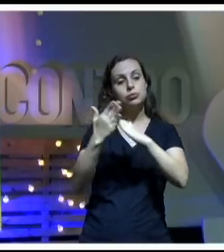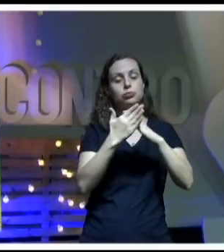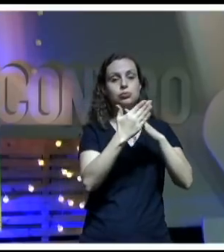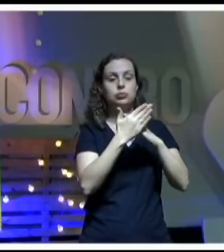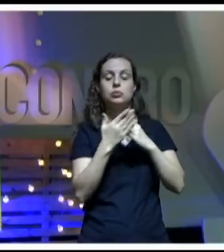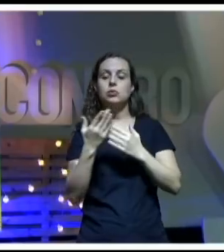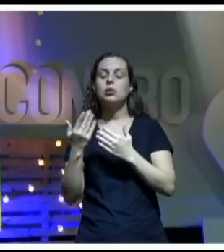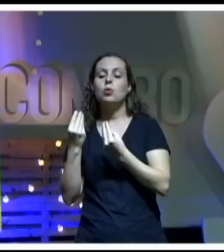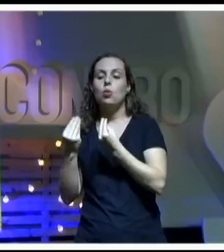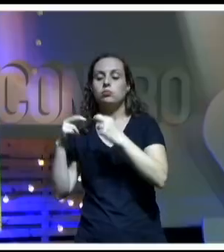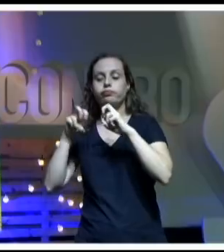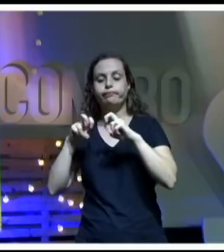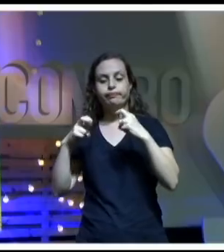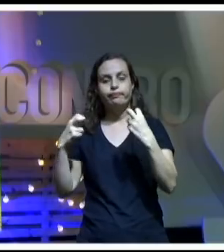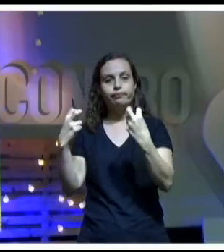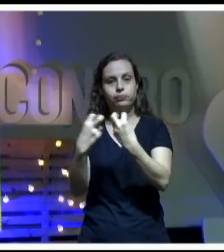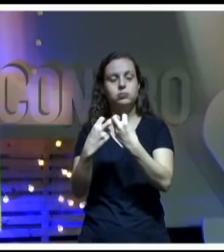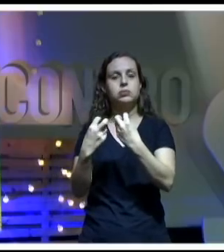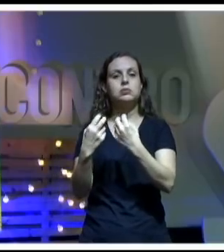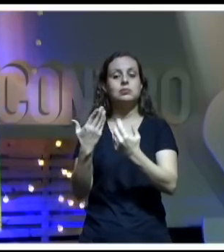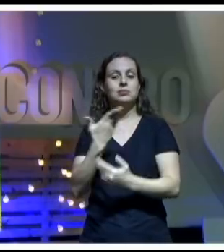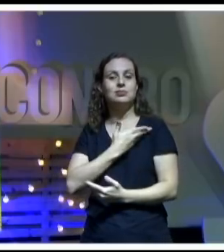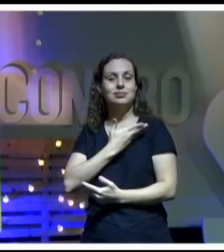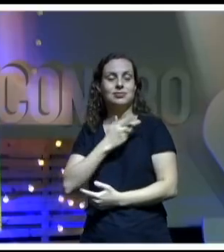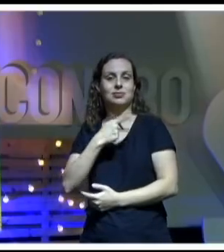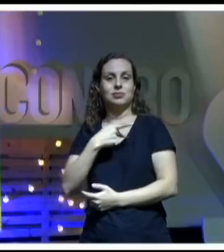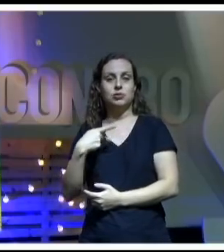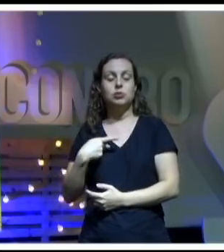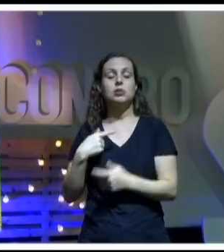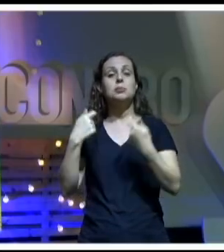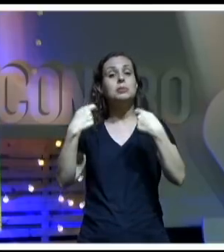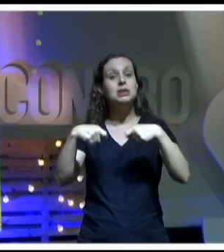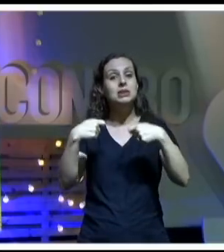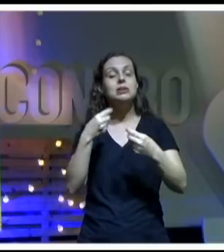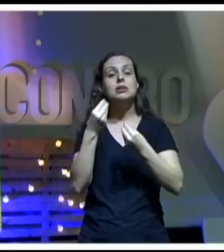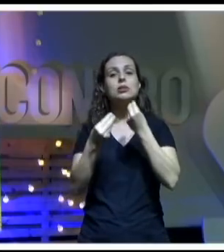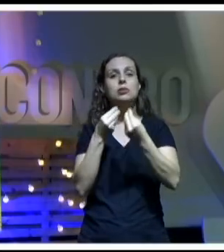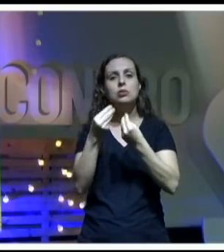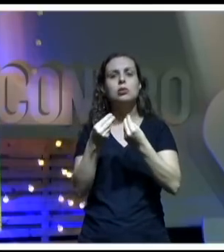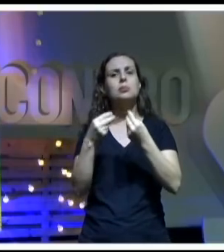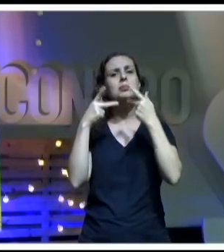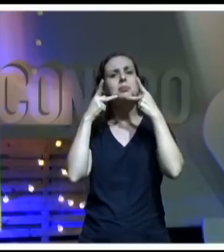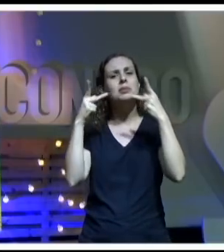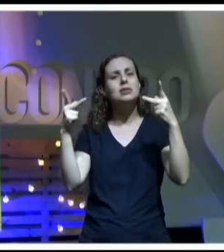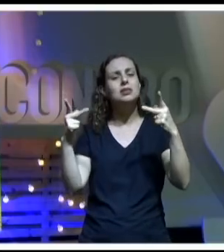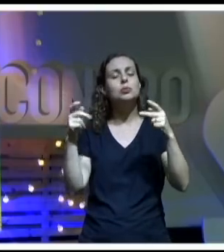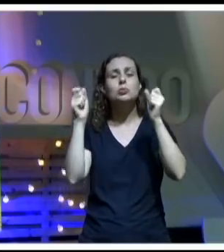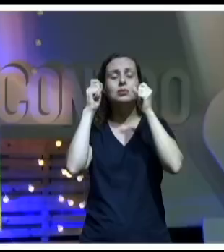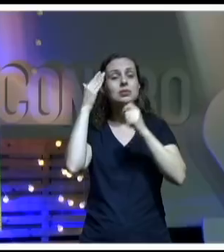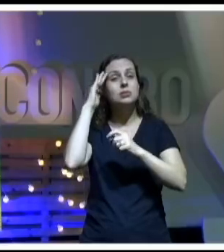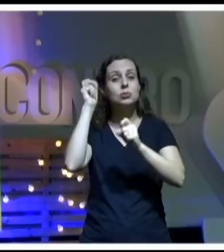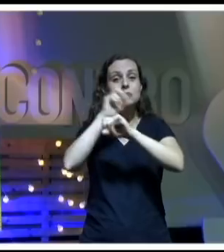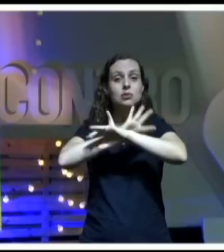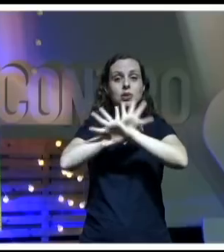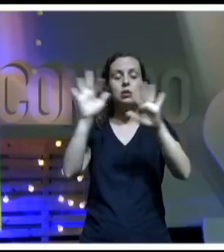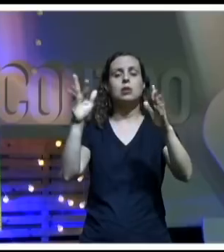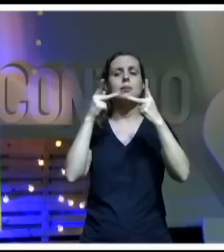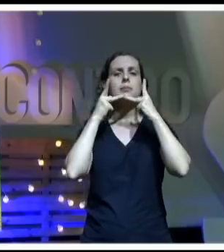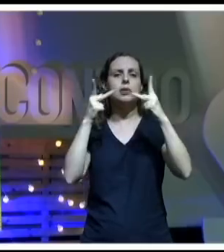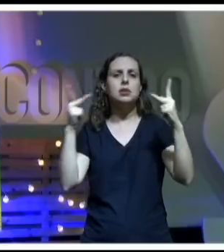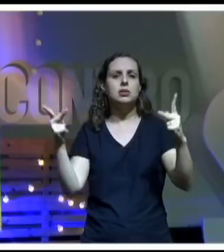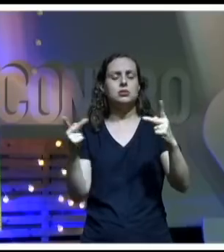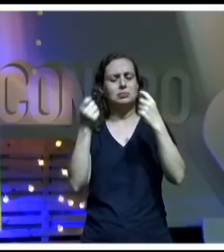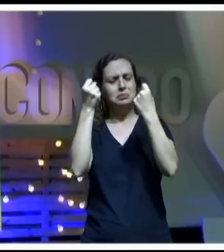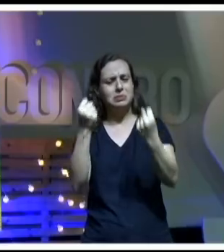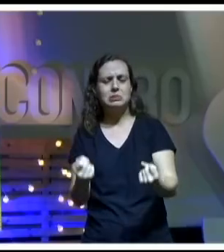viver a doutrina cristã em linguagem acessível a um público crente e teólogos e eclesiásticos ajudam a